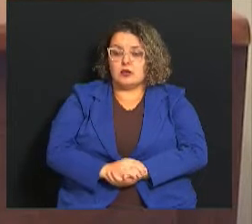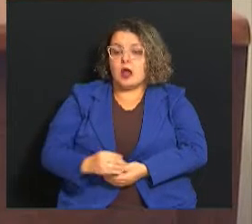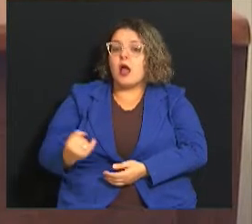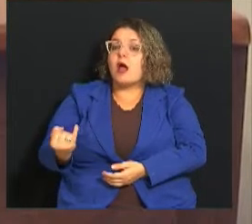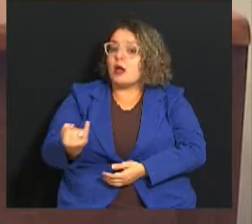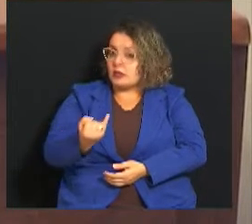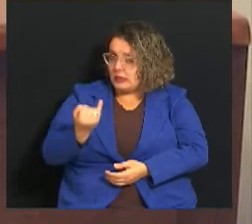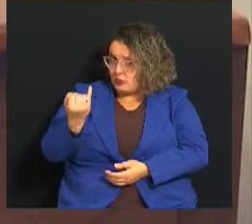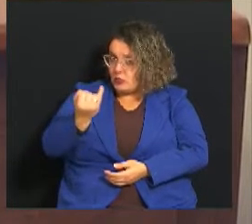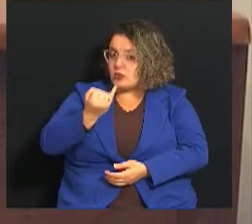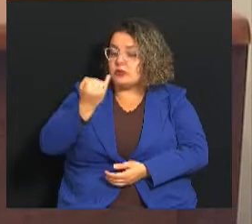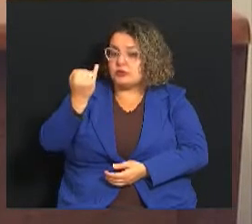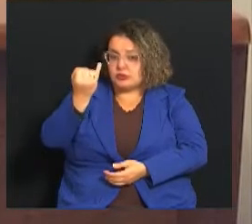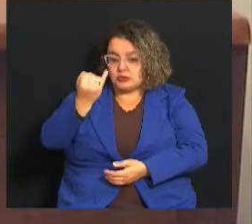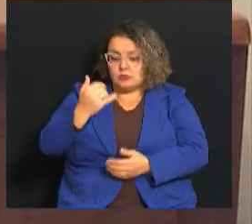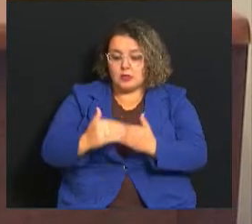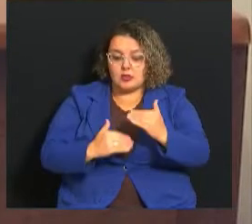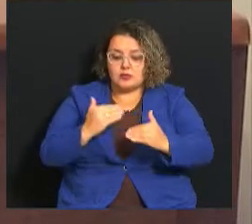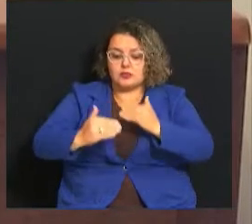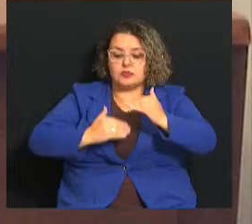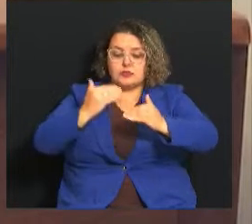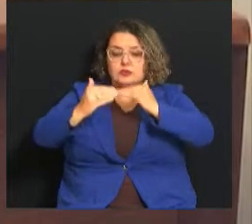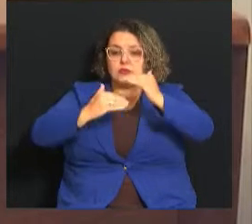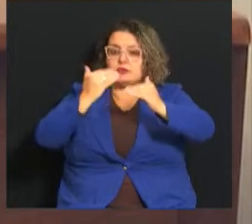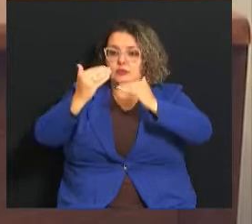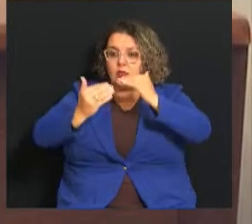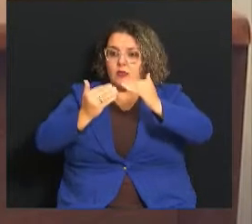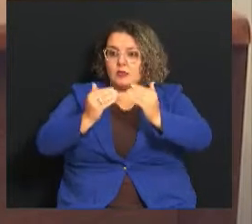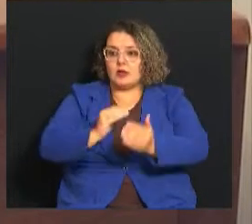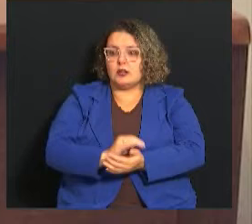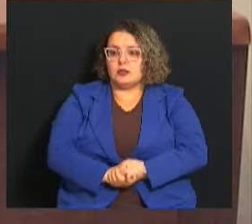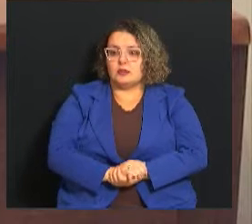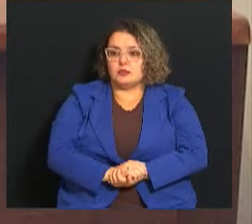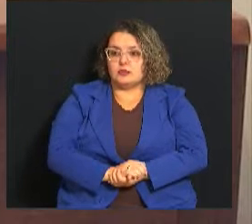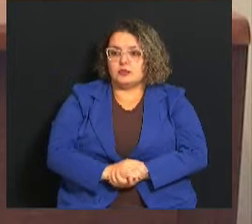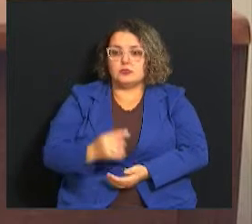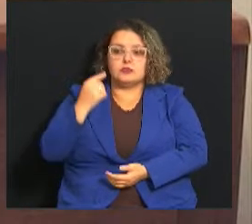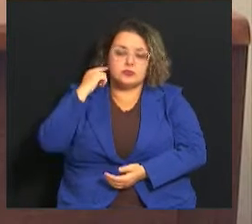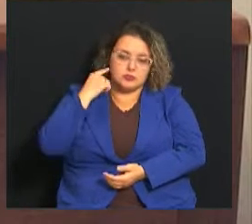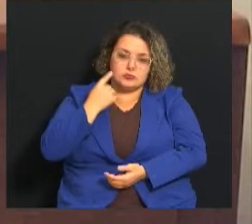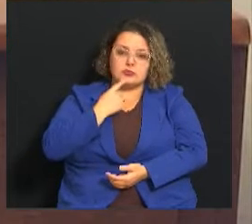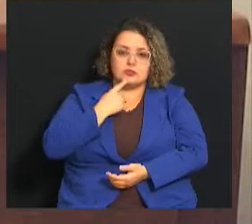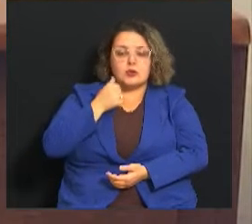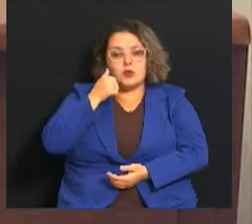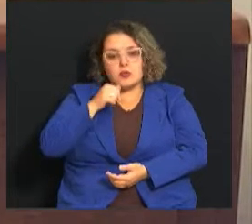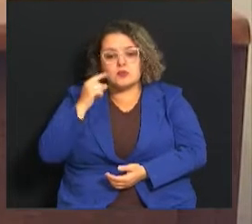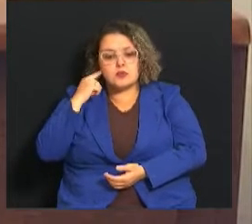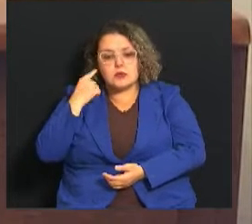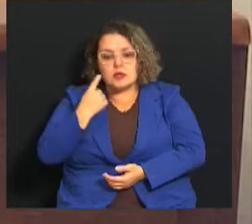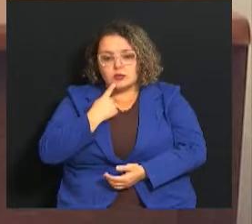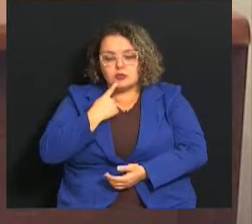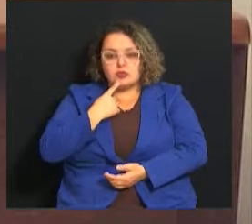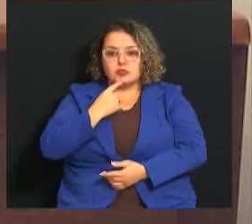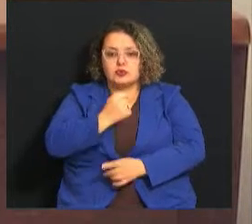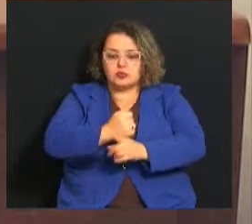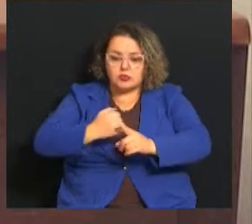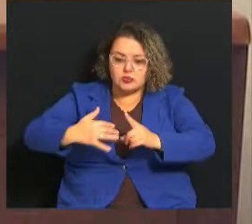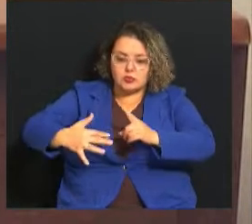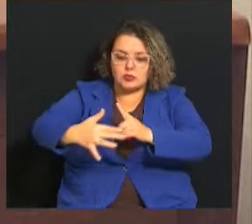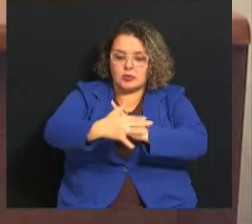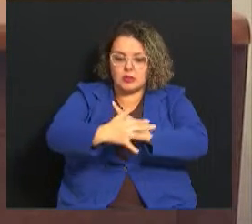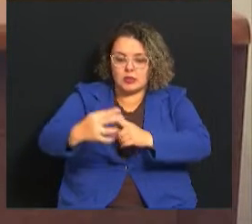importante para o desenvolvimento do surdo ou da surda como um ser social e